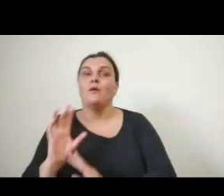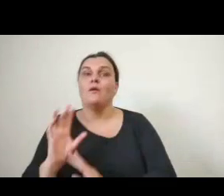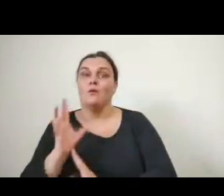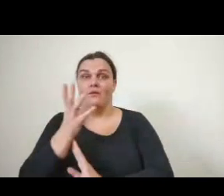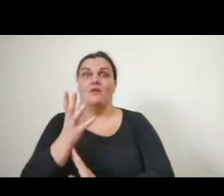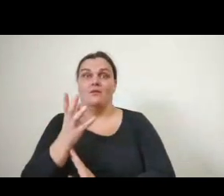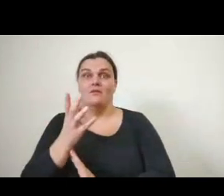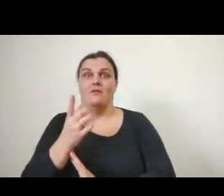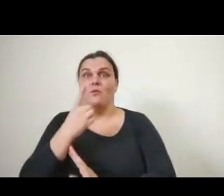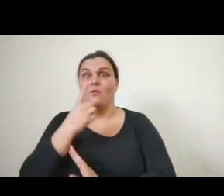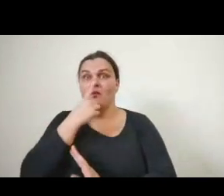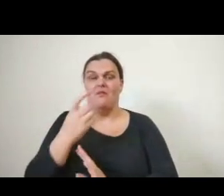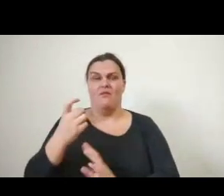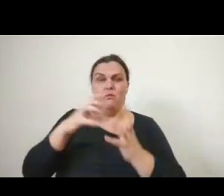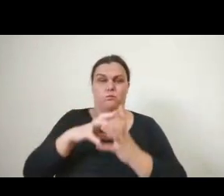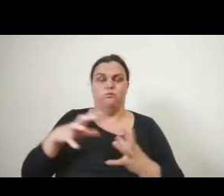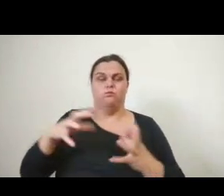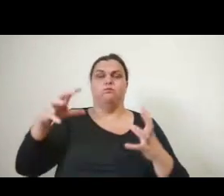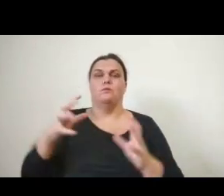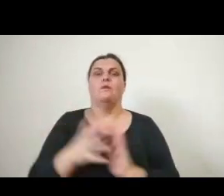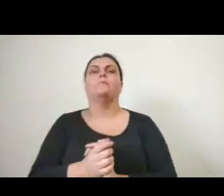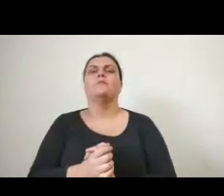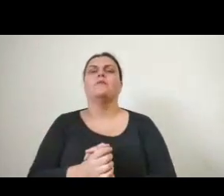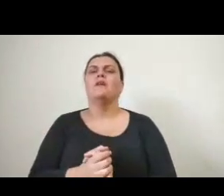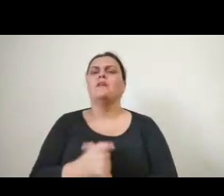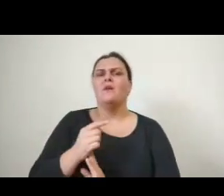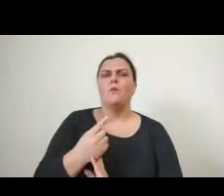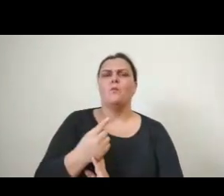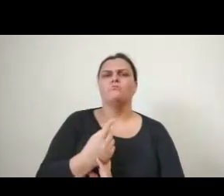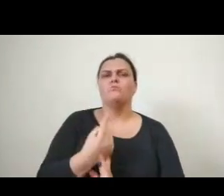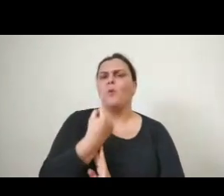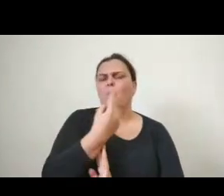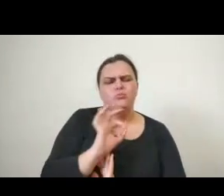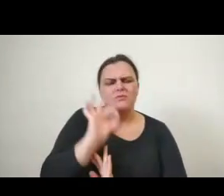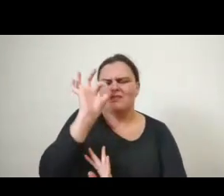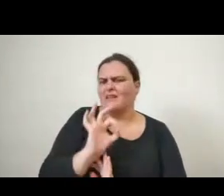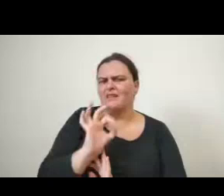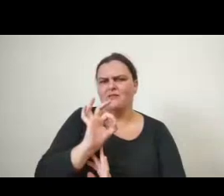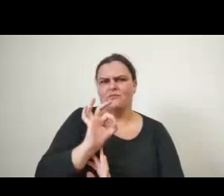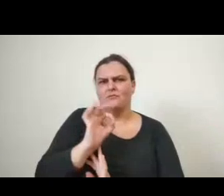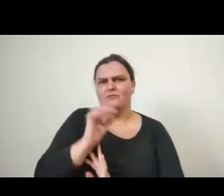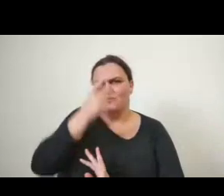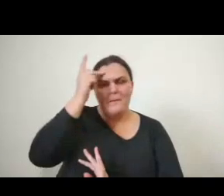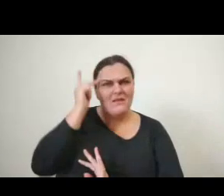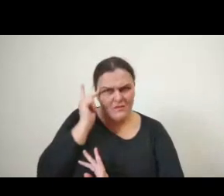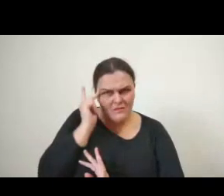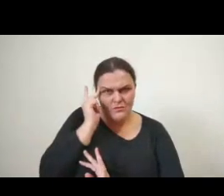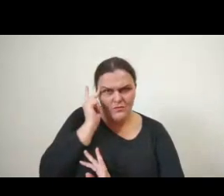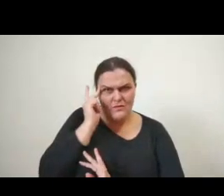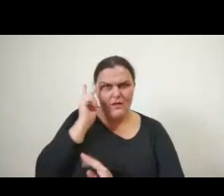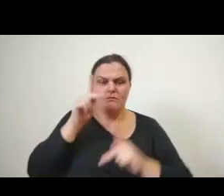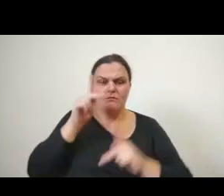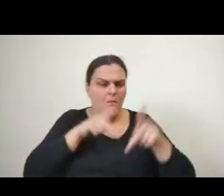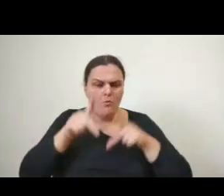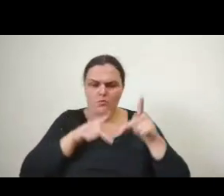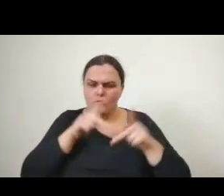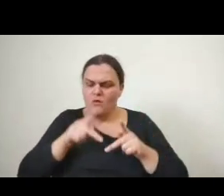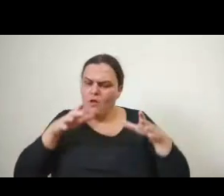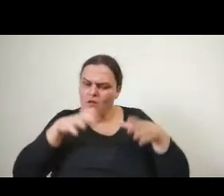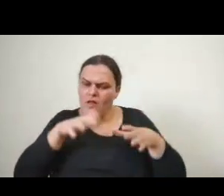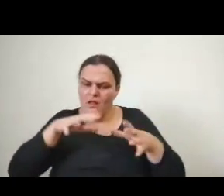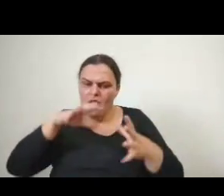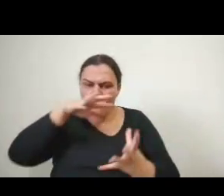parcela 1% mais rica da população global combinada corresponde por mais emissões de gases de efeito estufa do